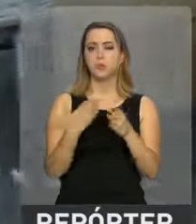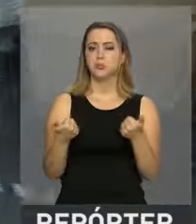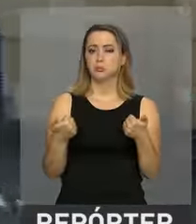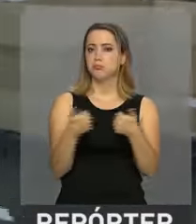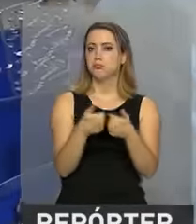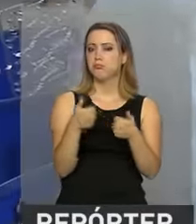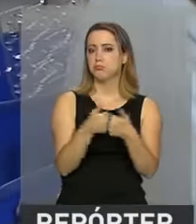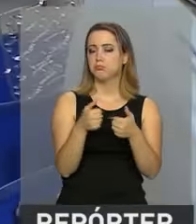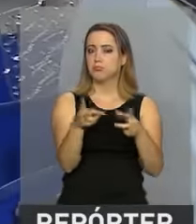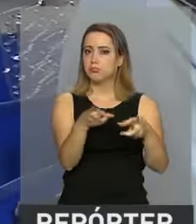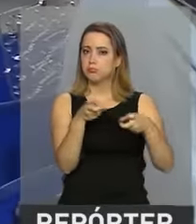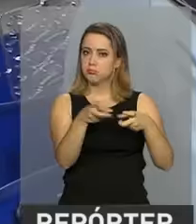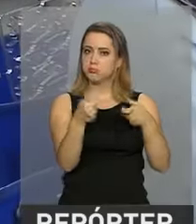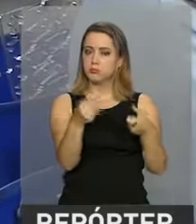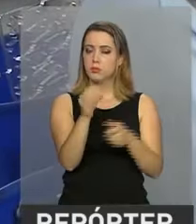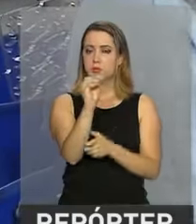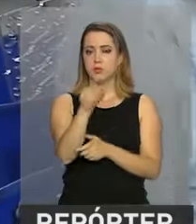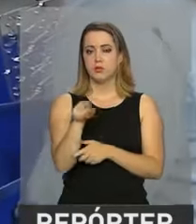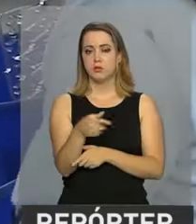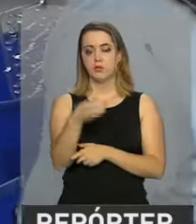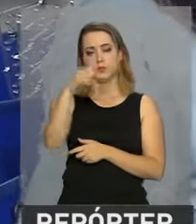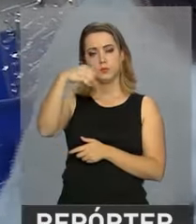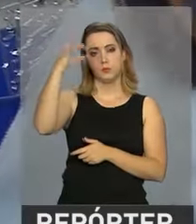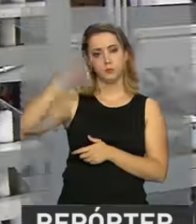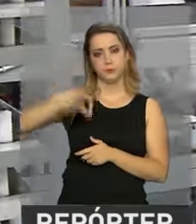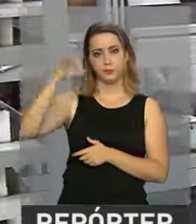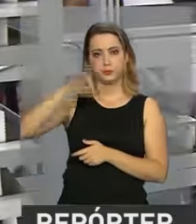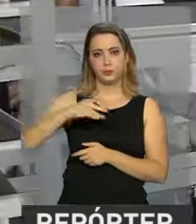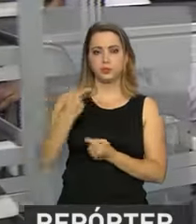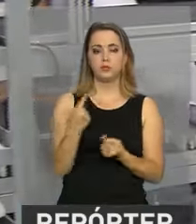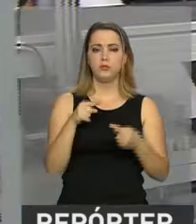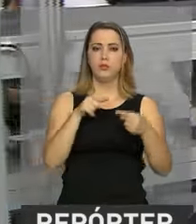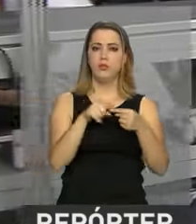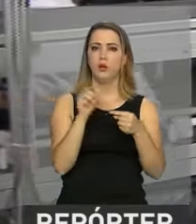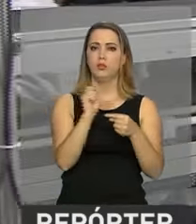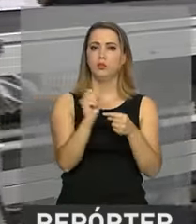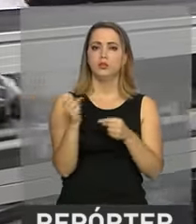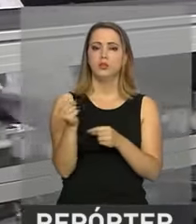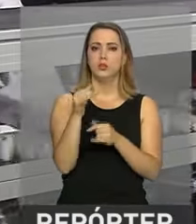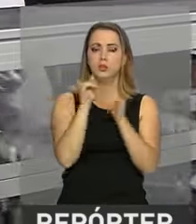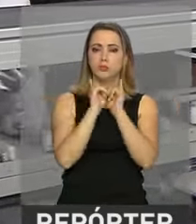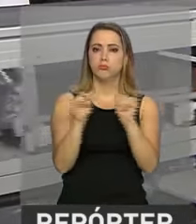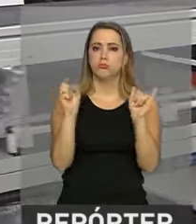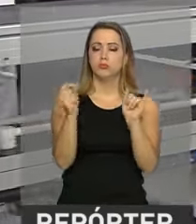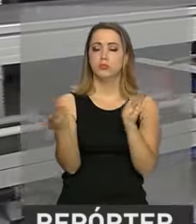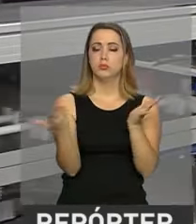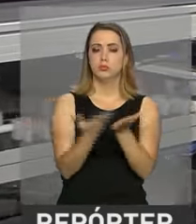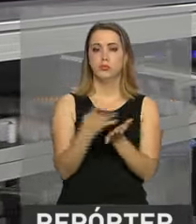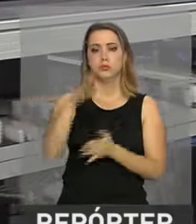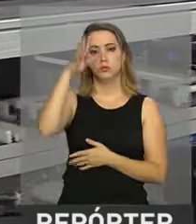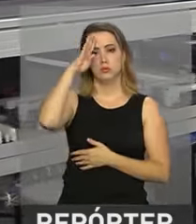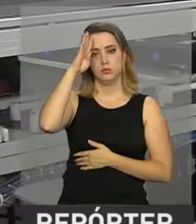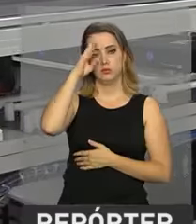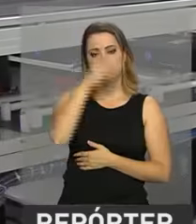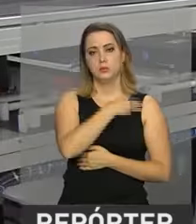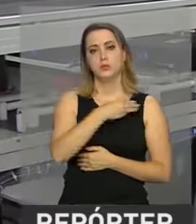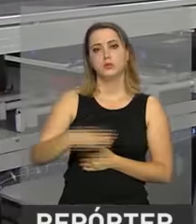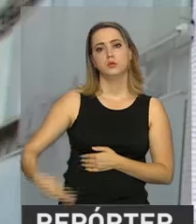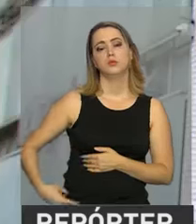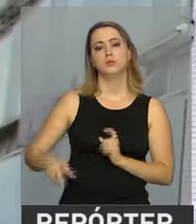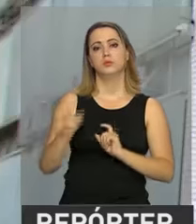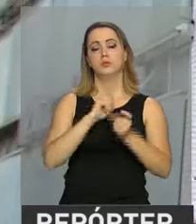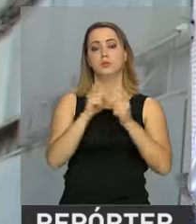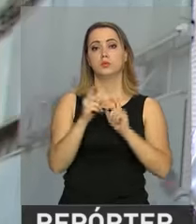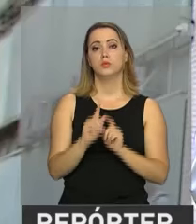dos analistas, que era de 0,9%, de acordo com nota divulgada nesta quarta-feira pelo Ministério da